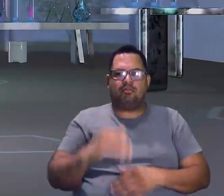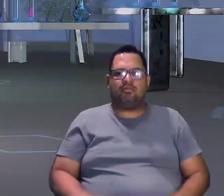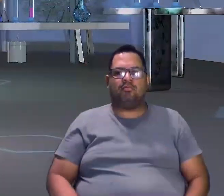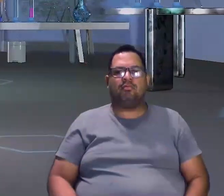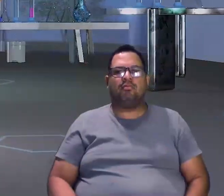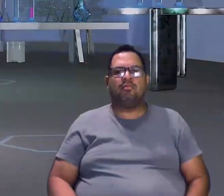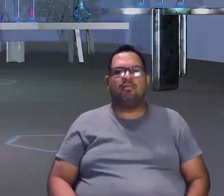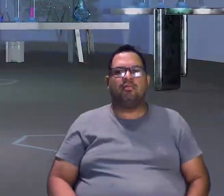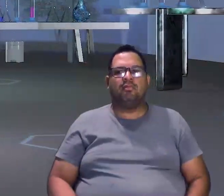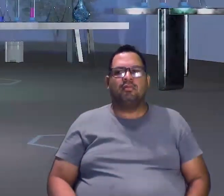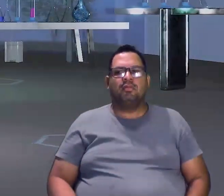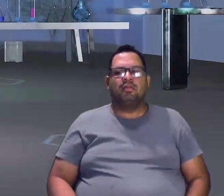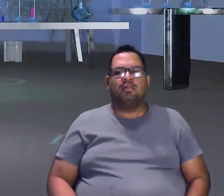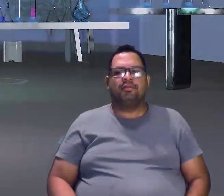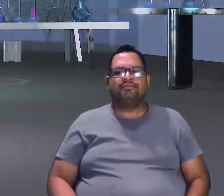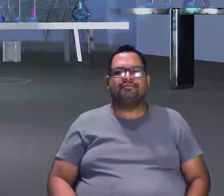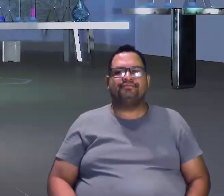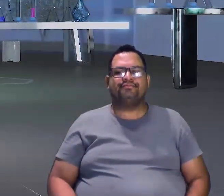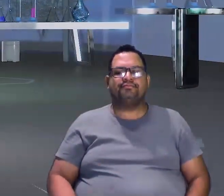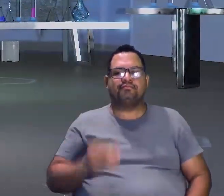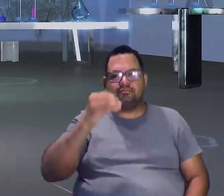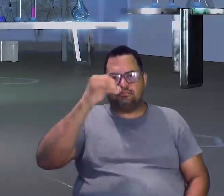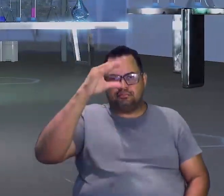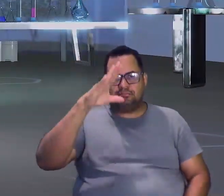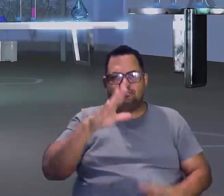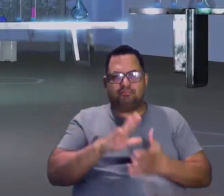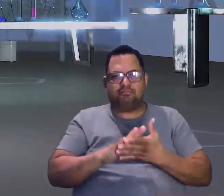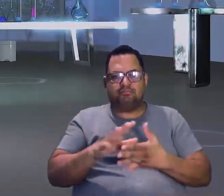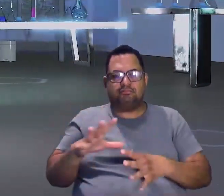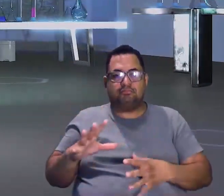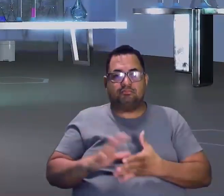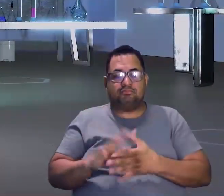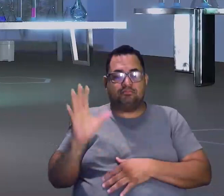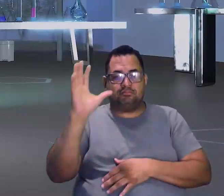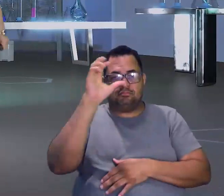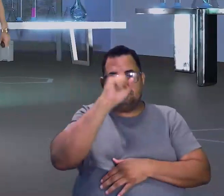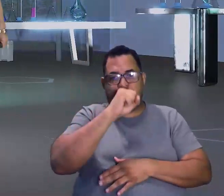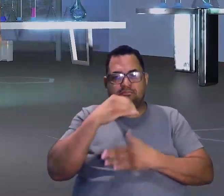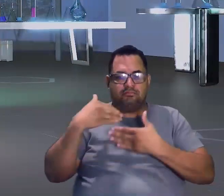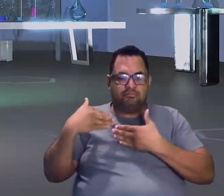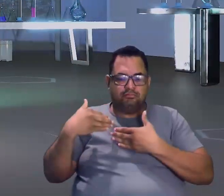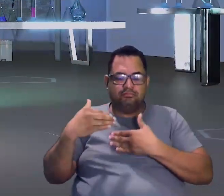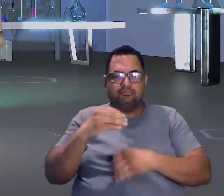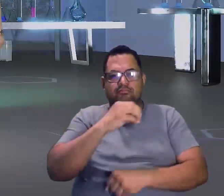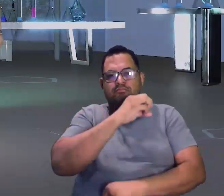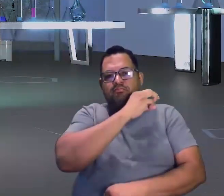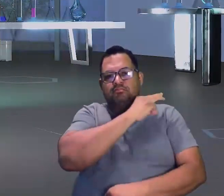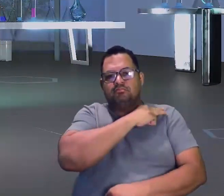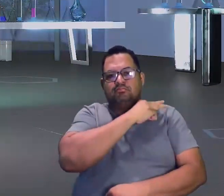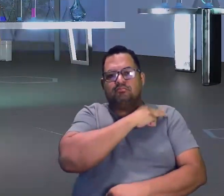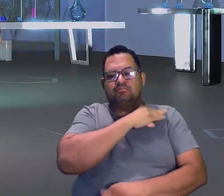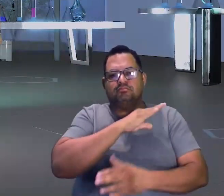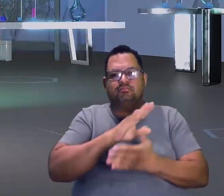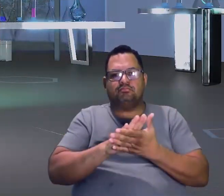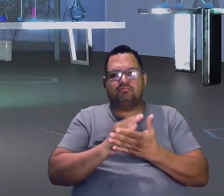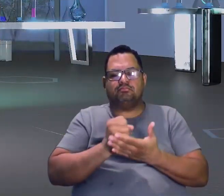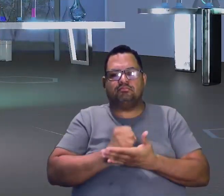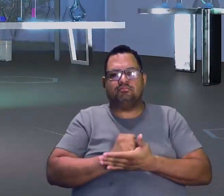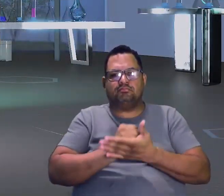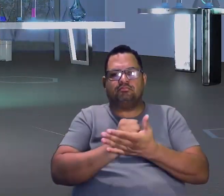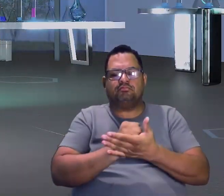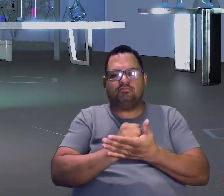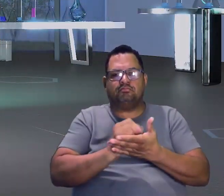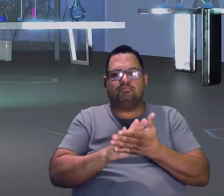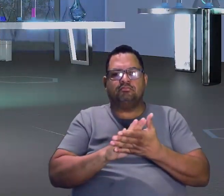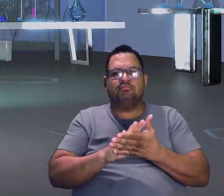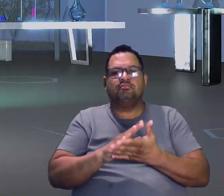Sabrina? Exatamente. E aí, esses conhecimentos que vocês vão adquirir durante essa jornada no ensino médio, eles vão ser a base, o